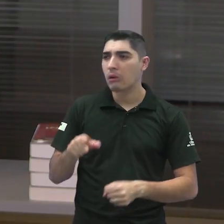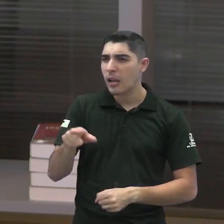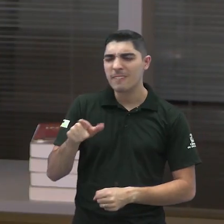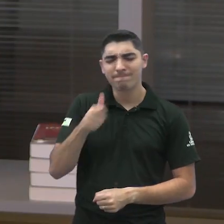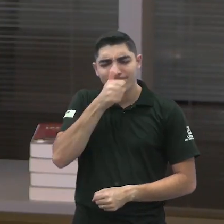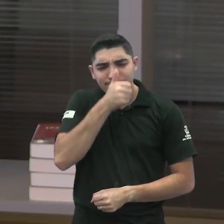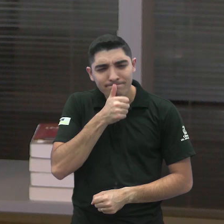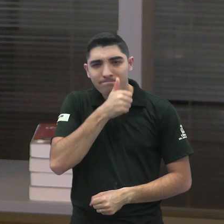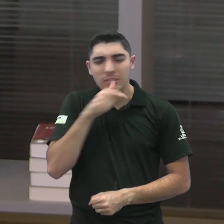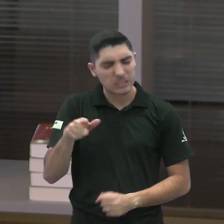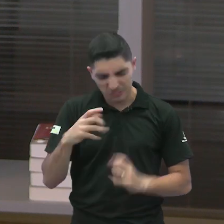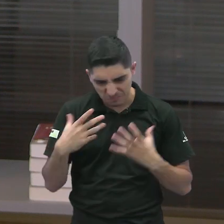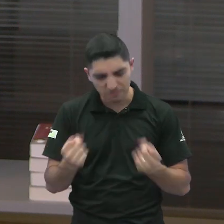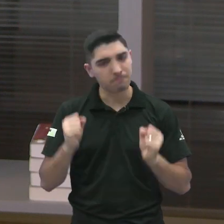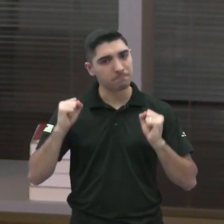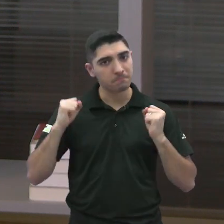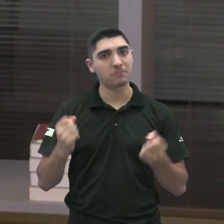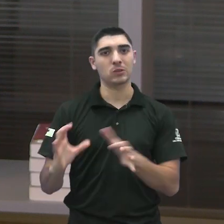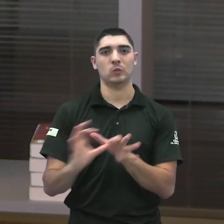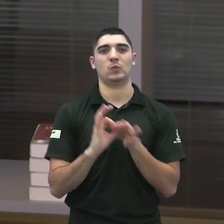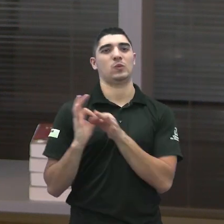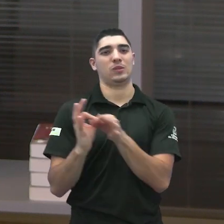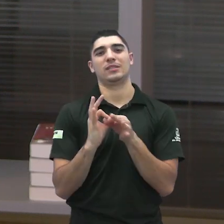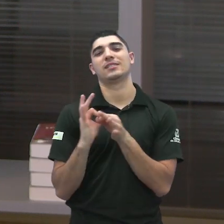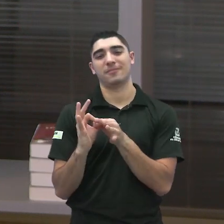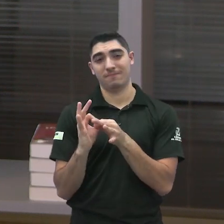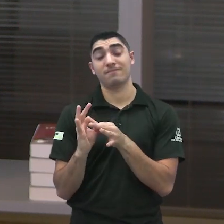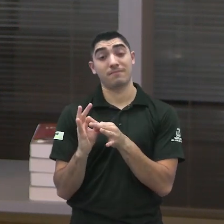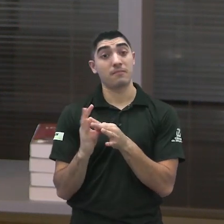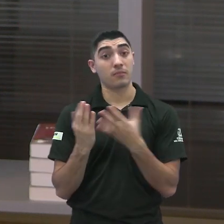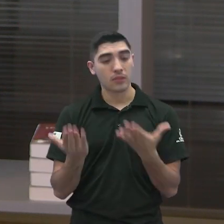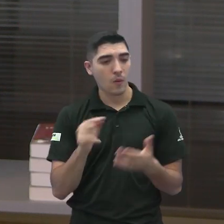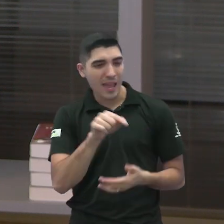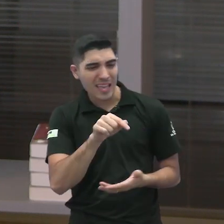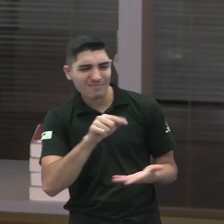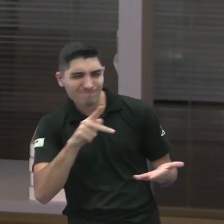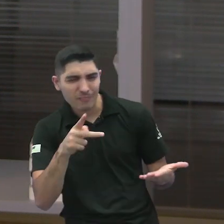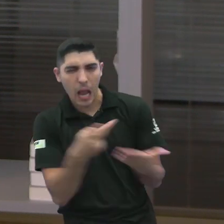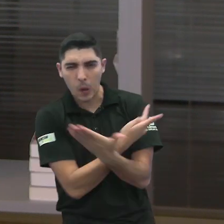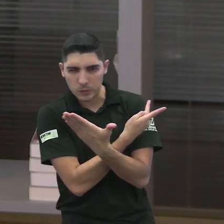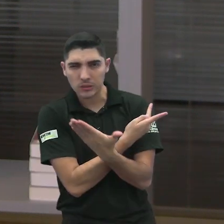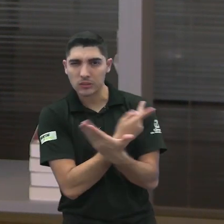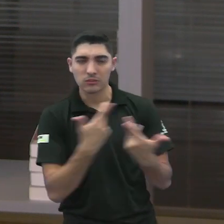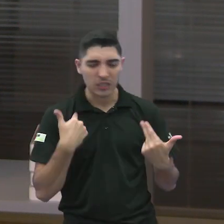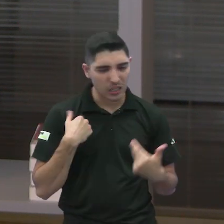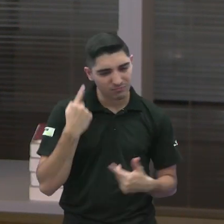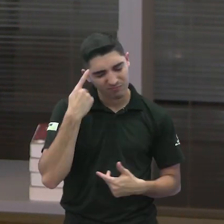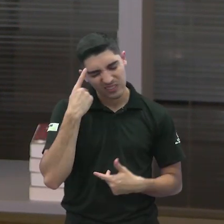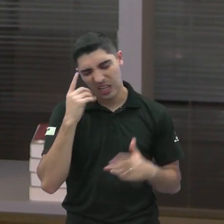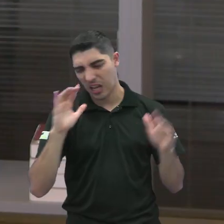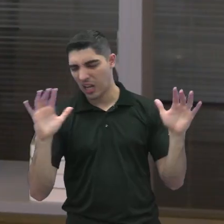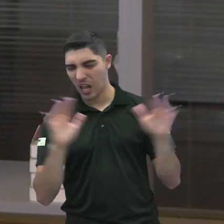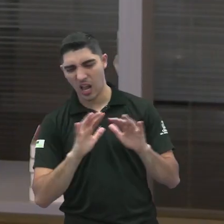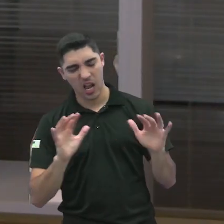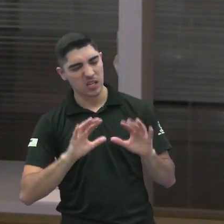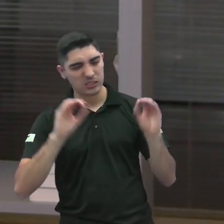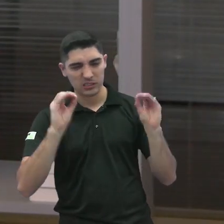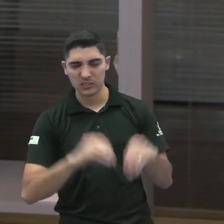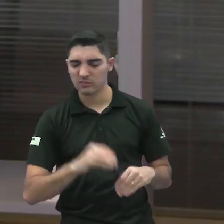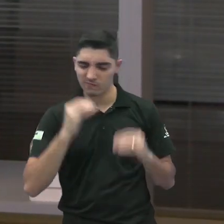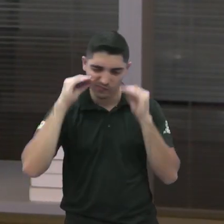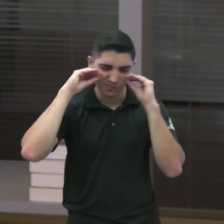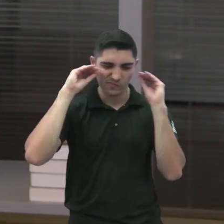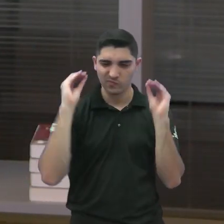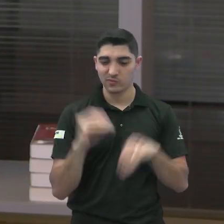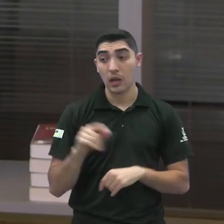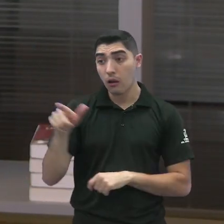as adversidades. Então, quando aconteceram as coisas e eu falei assim, não dá mais, todo mundo falou assim,